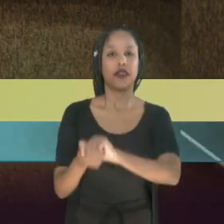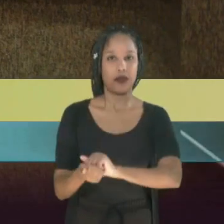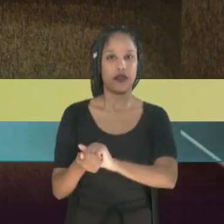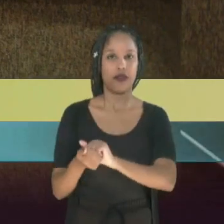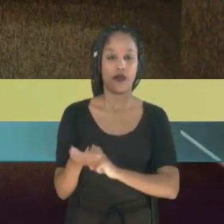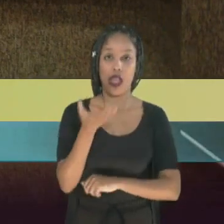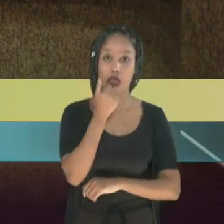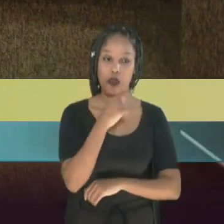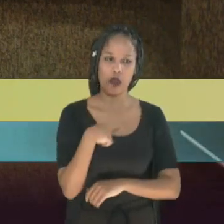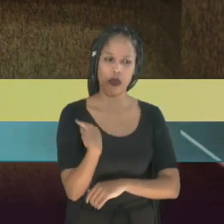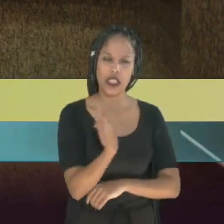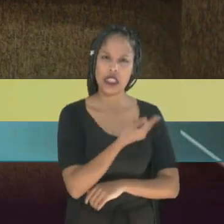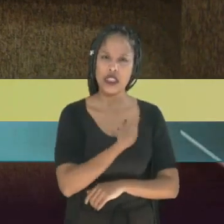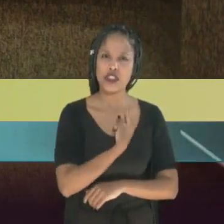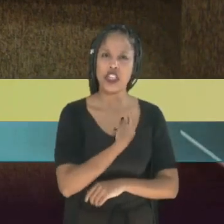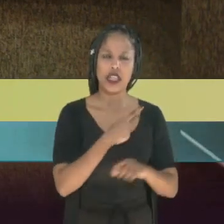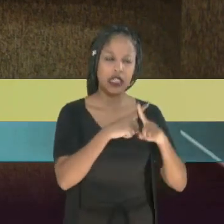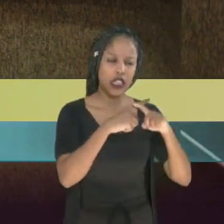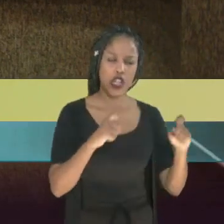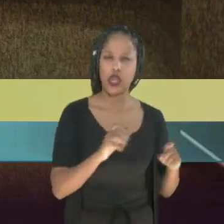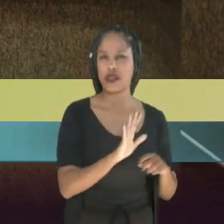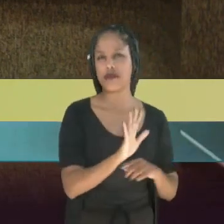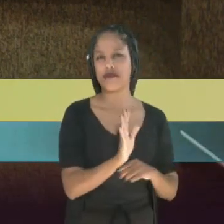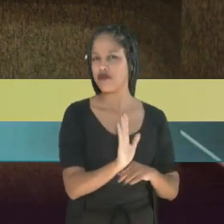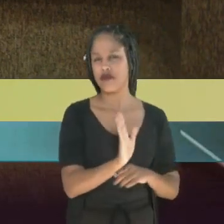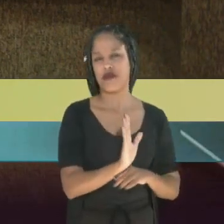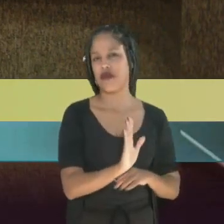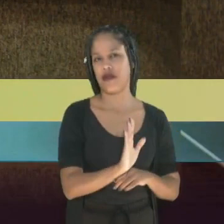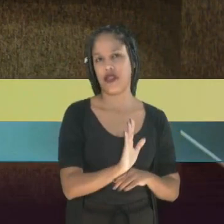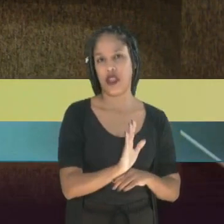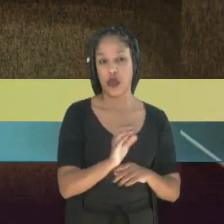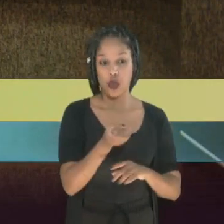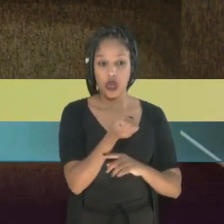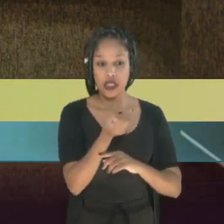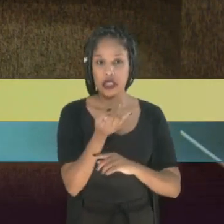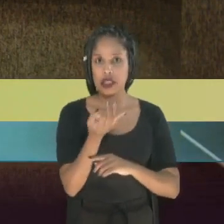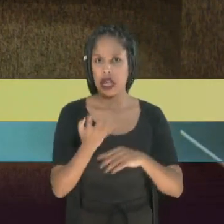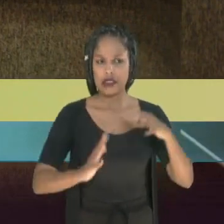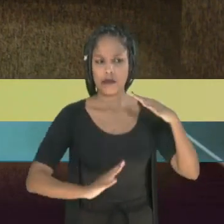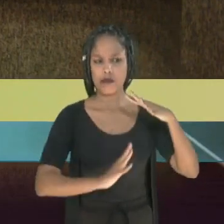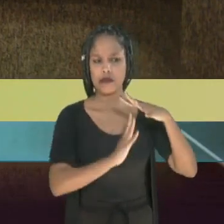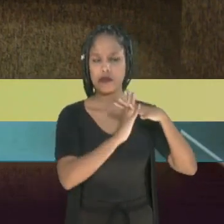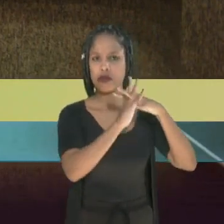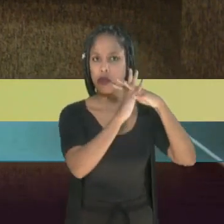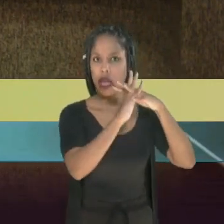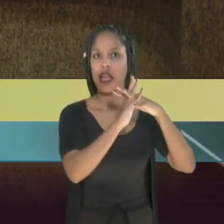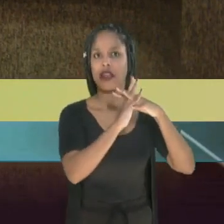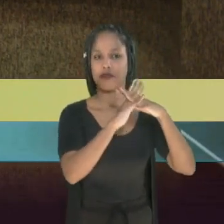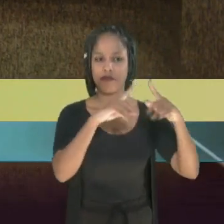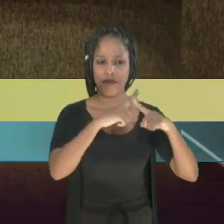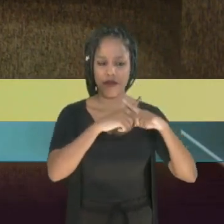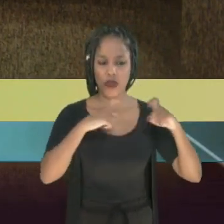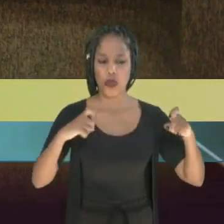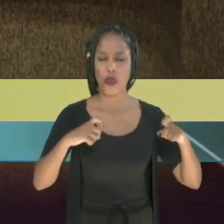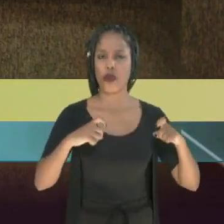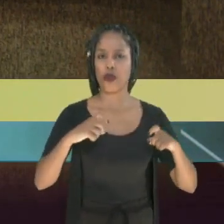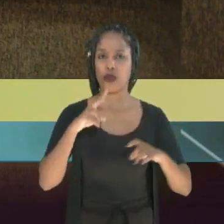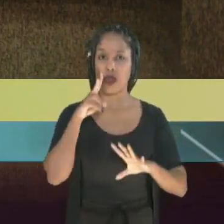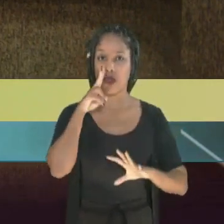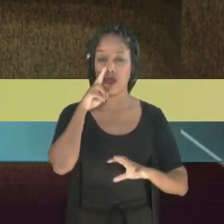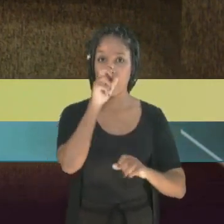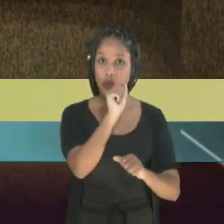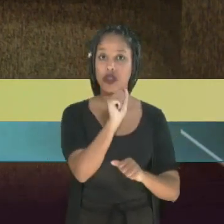seja contaminada por índices alarmantes e inaceitáveis de veneno, que